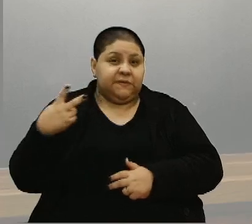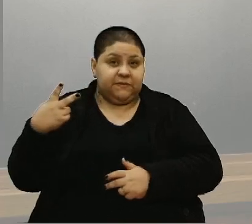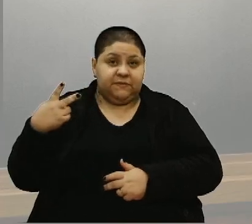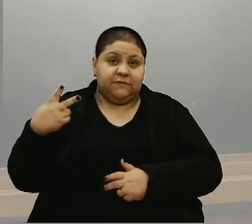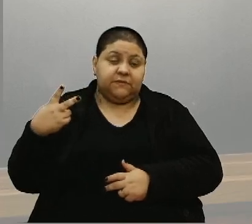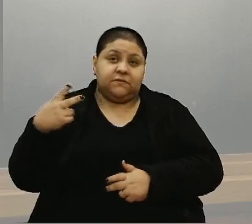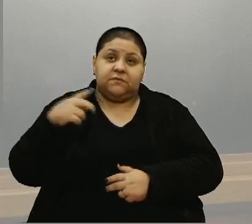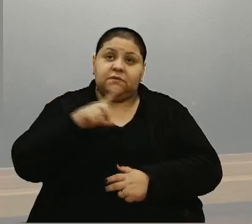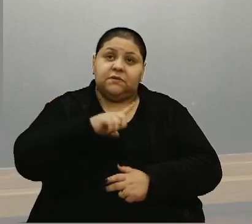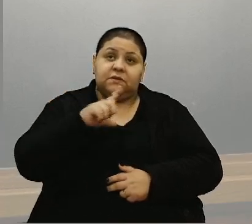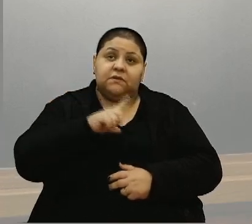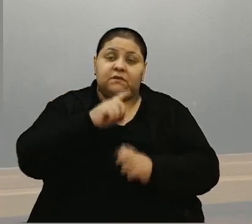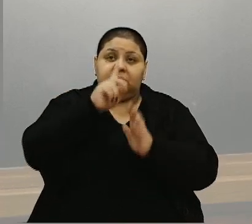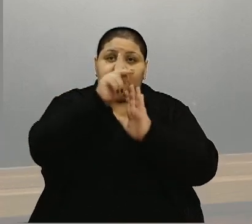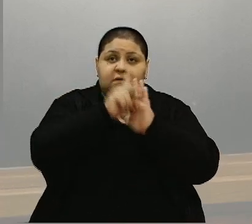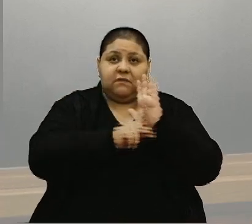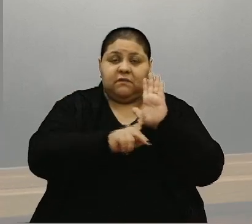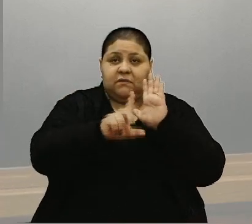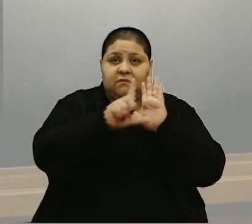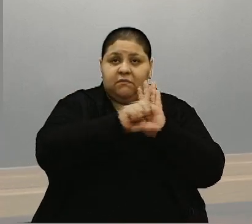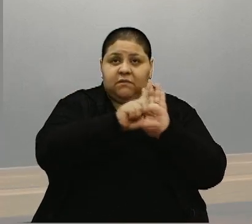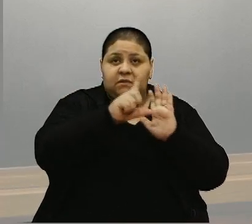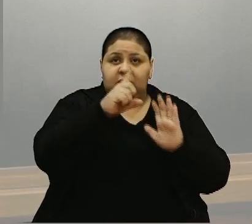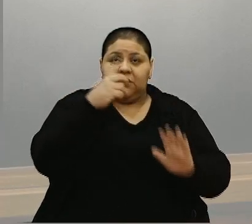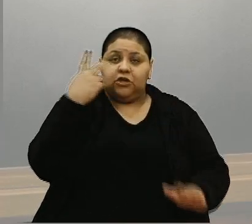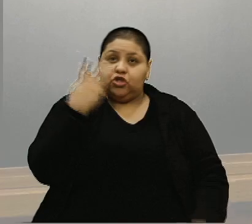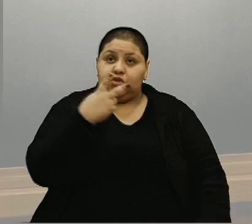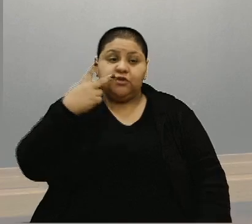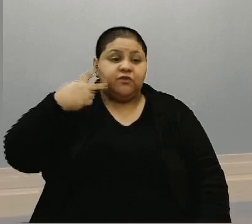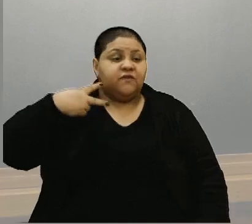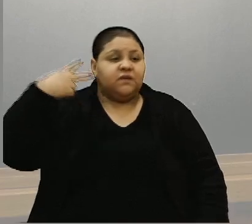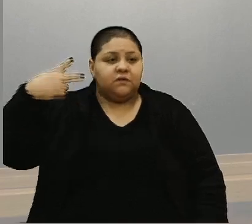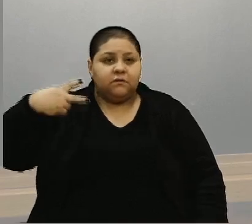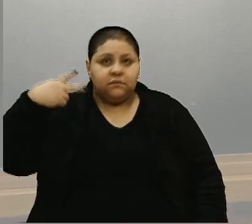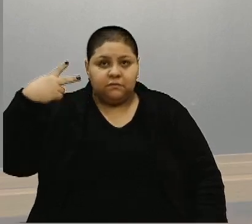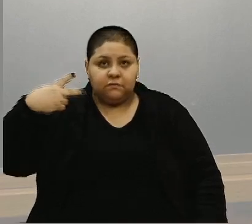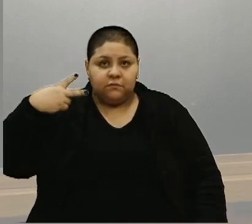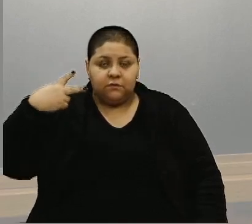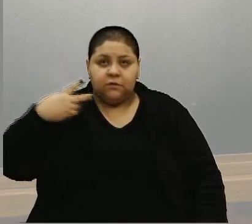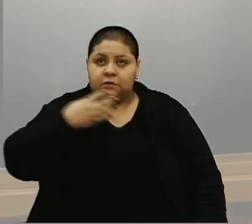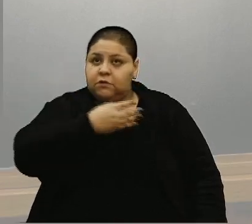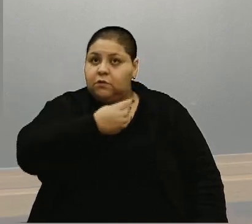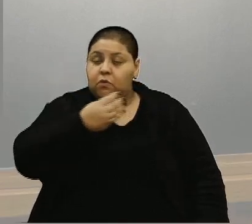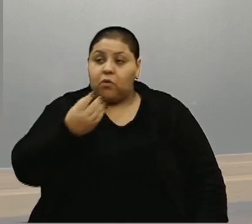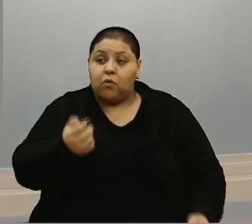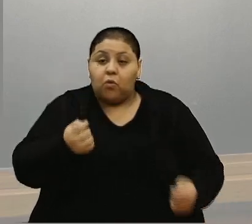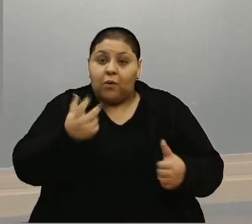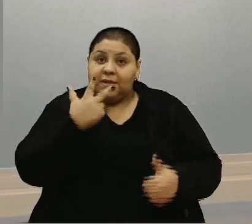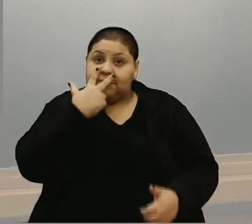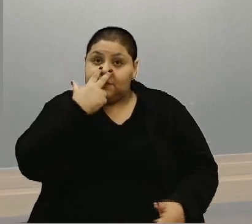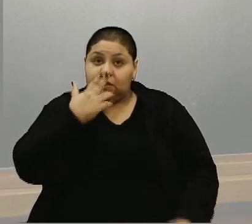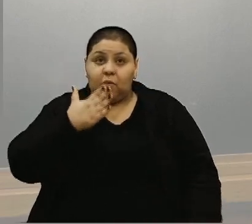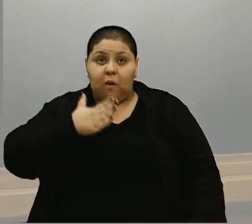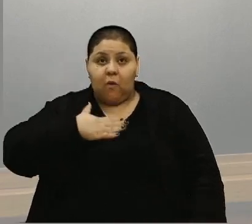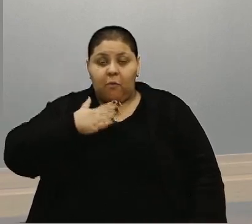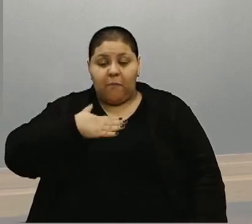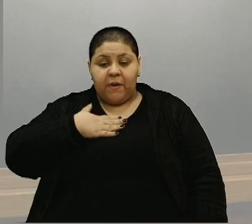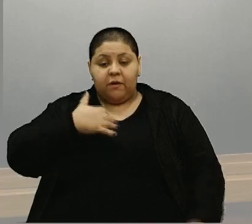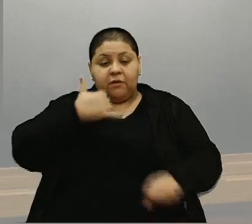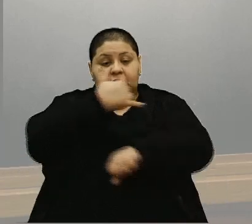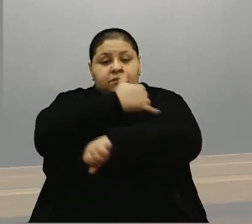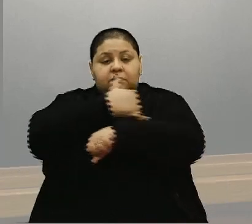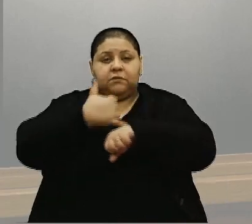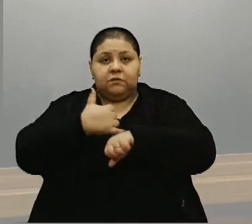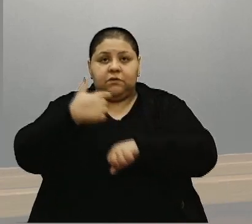que tinha um projeto de lei de 2 vereadores, muito semelhante aos meus, que passaram, e